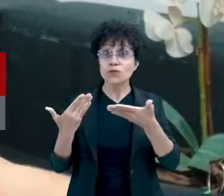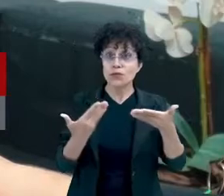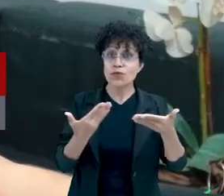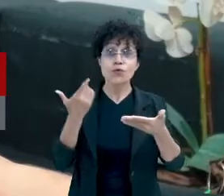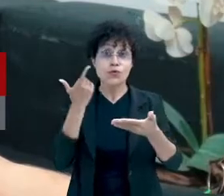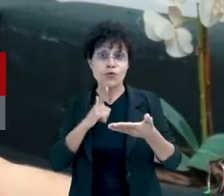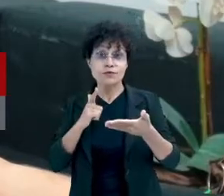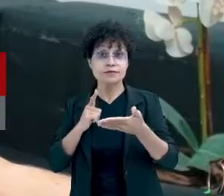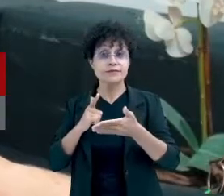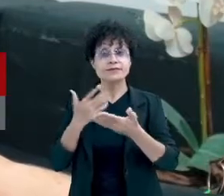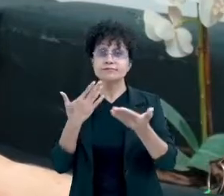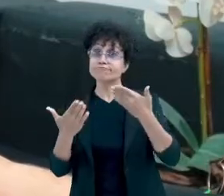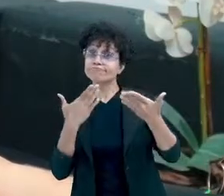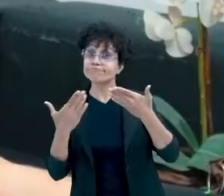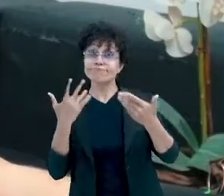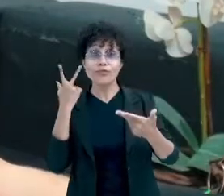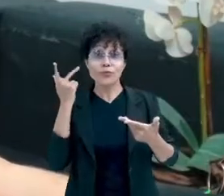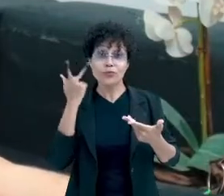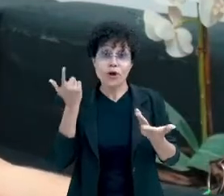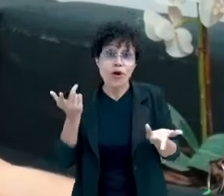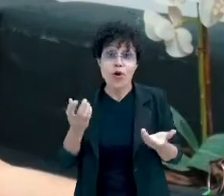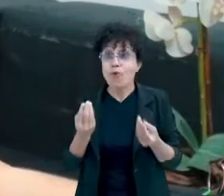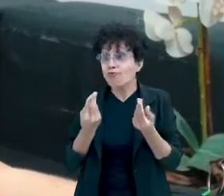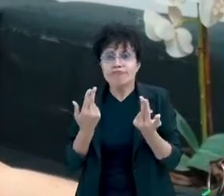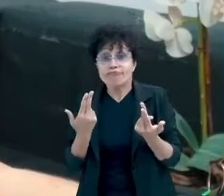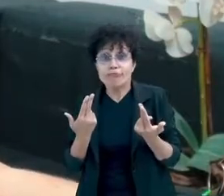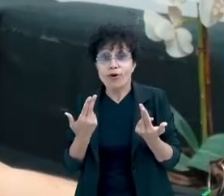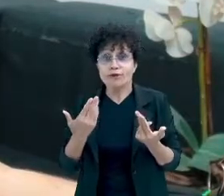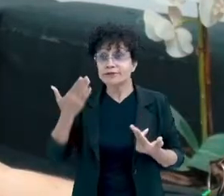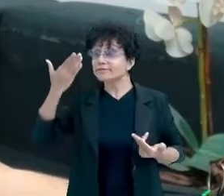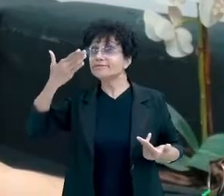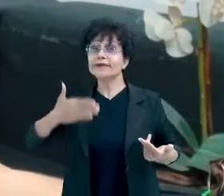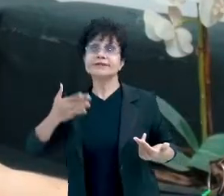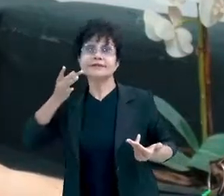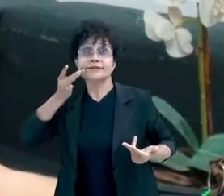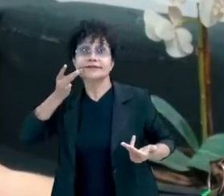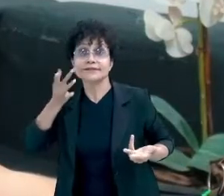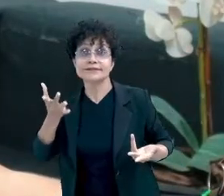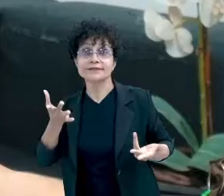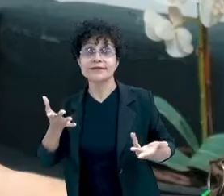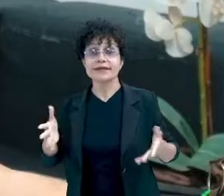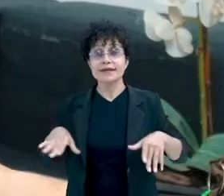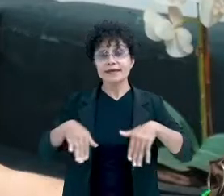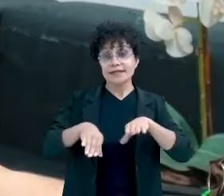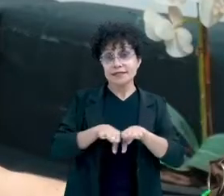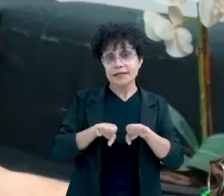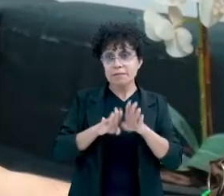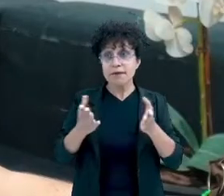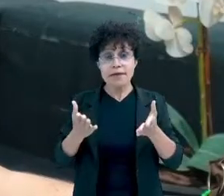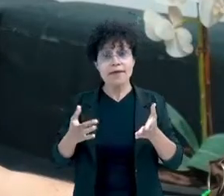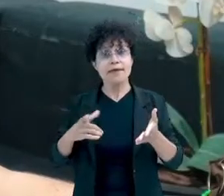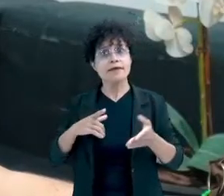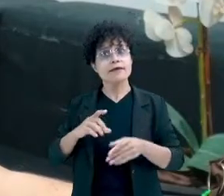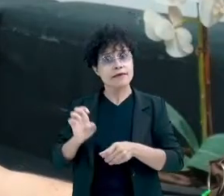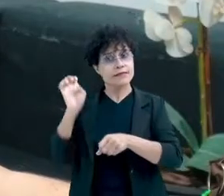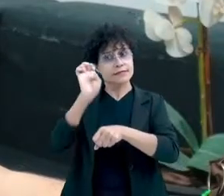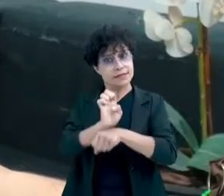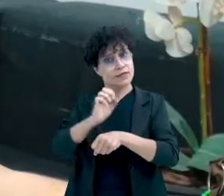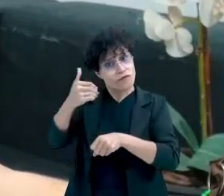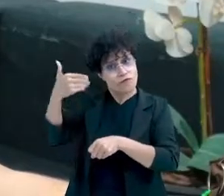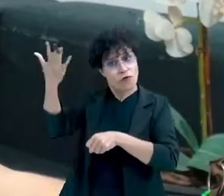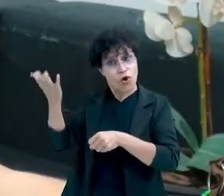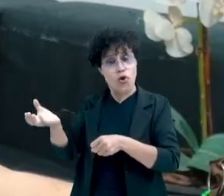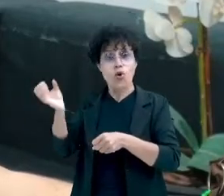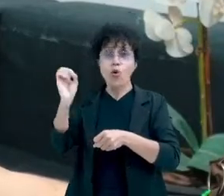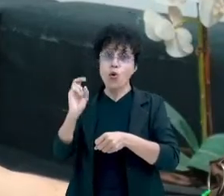web e eu consigo conversar com ele normalmente como se ele estivesse presente aqui na minha frente. Então, assim foi feito tanto com quem é fora do